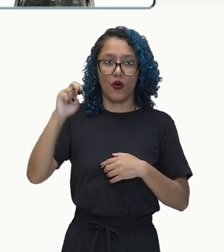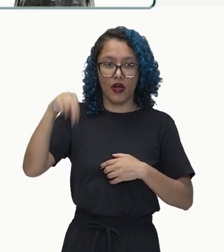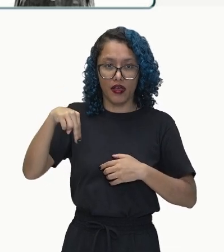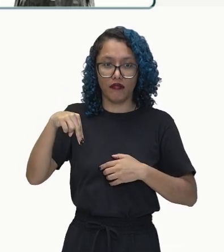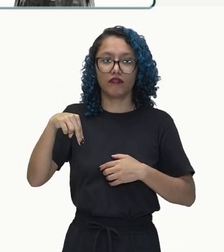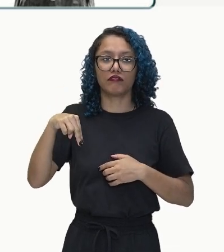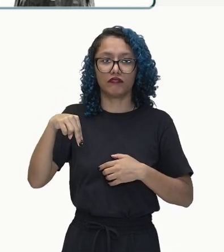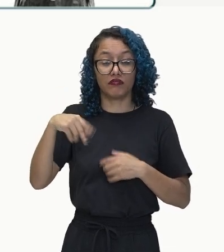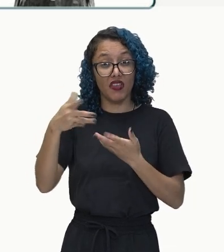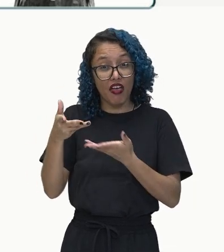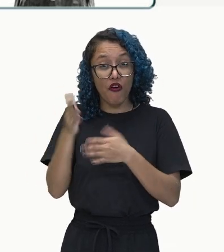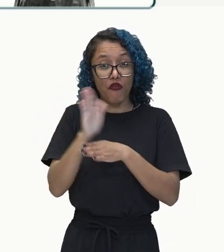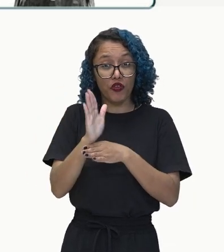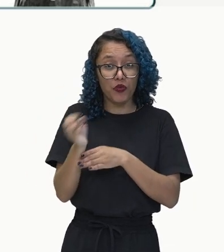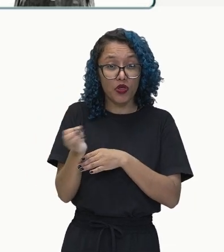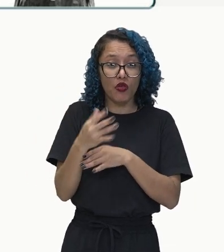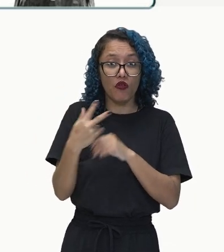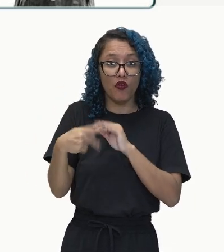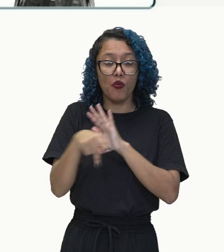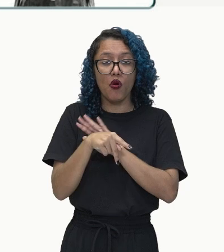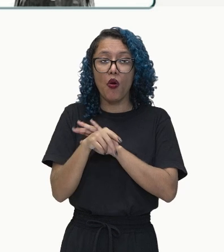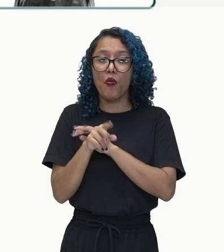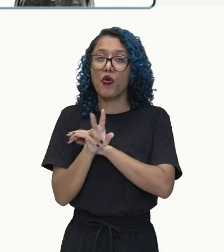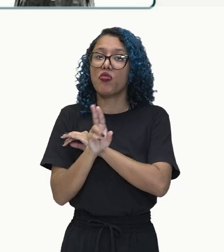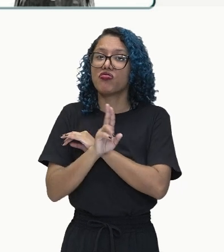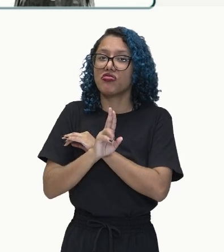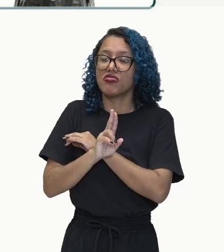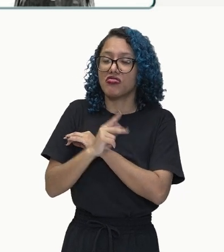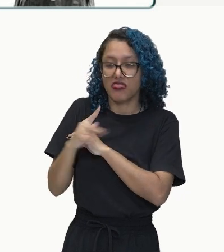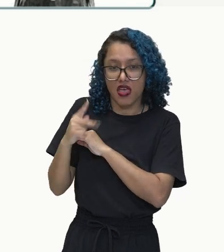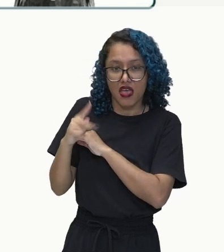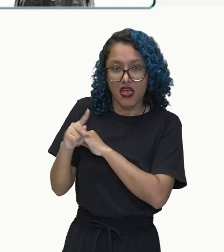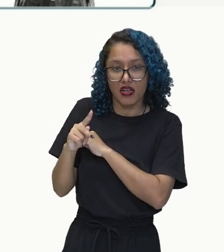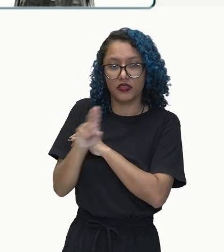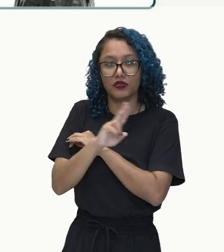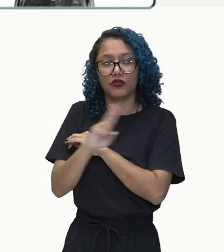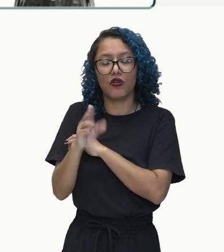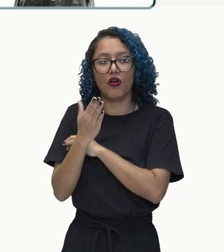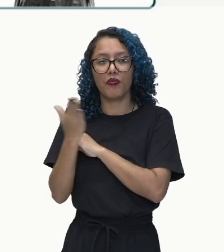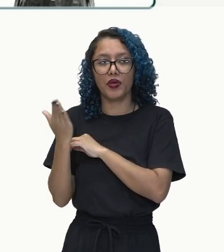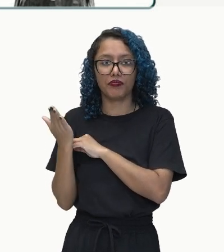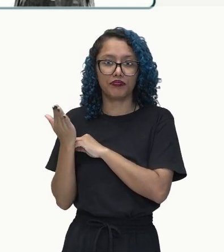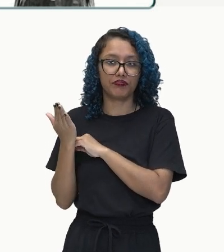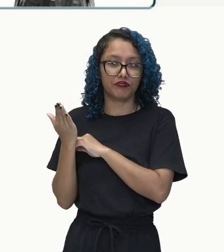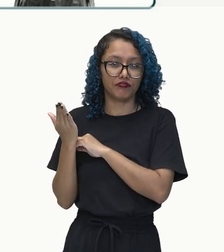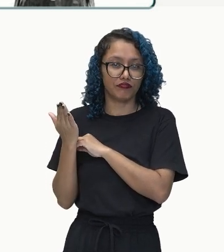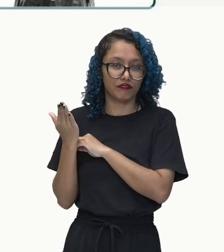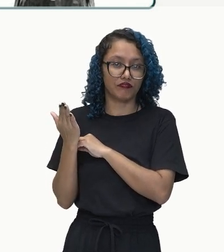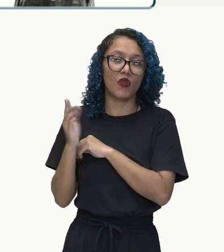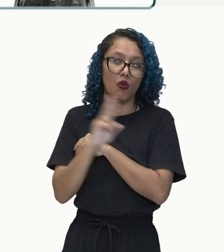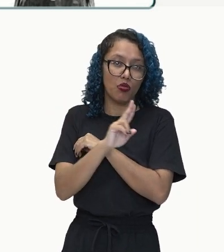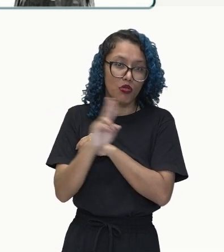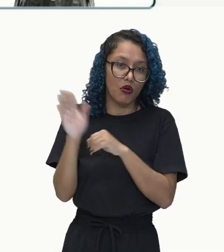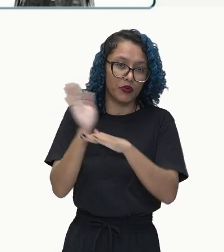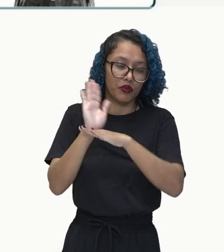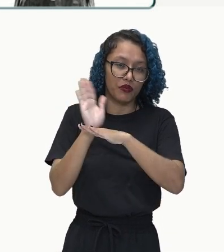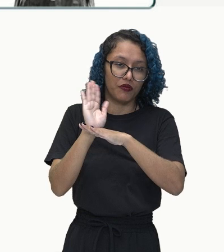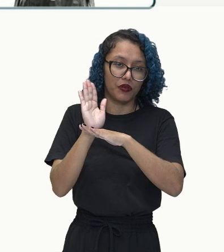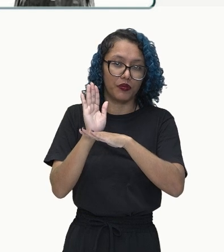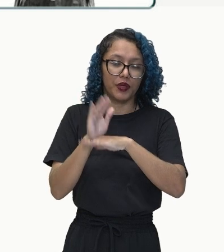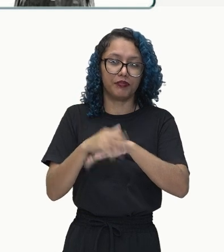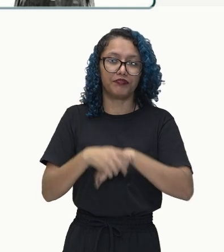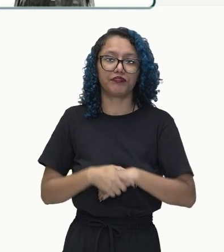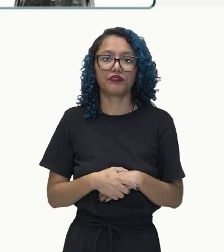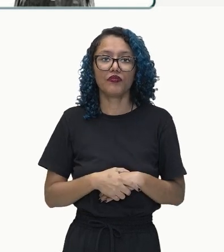mais recente filme, o divertido O Amor Custa Caro. Aqui é o nome do filme, né? O nome daqui, o